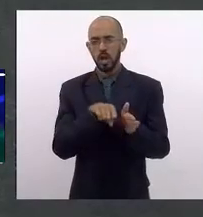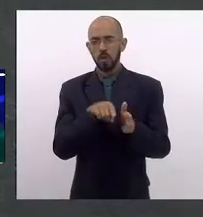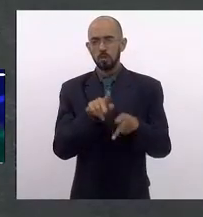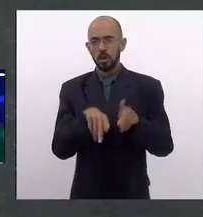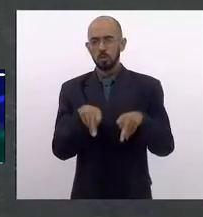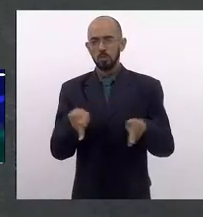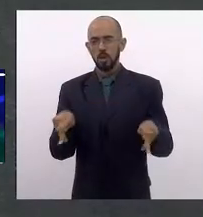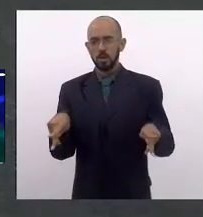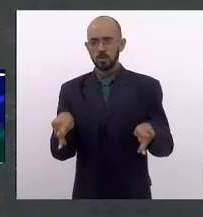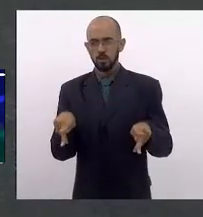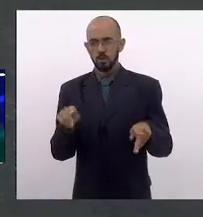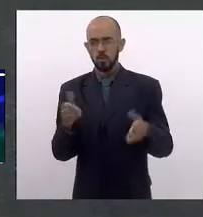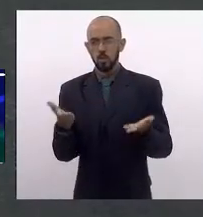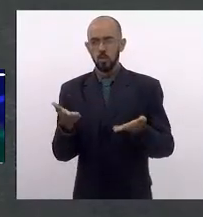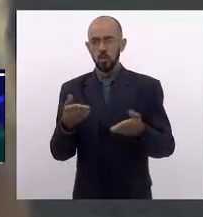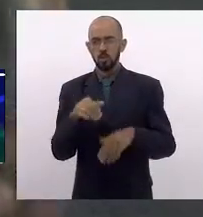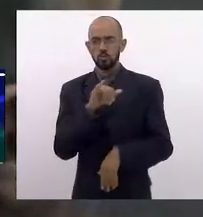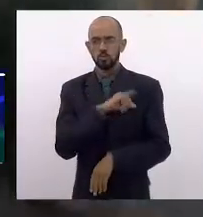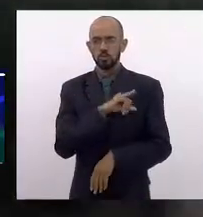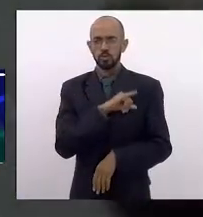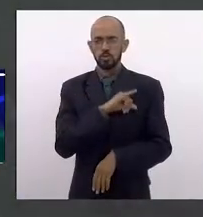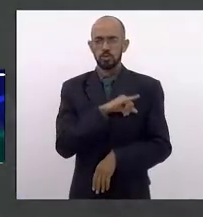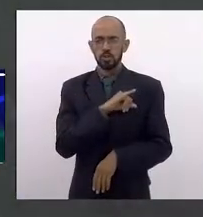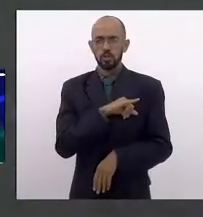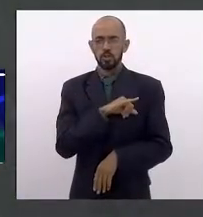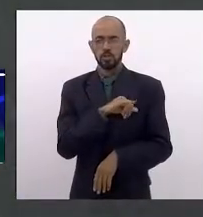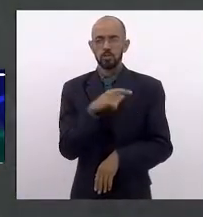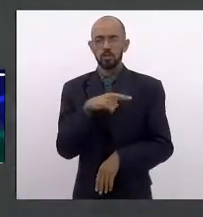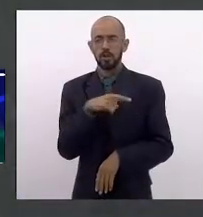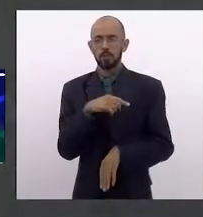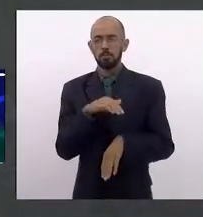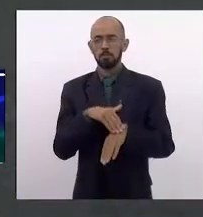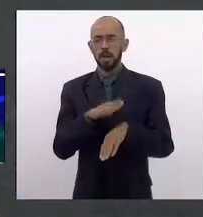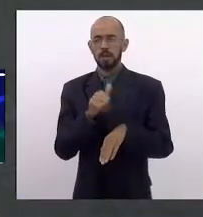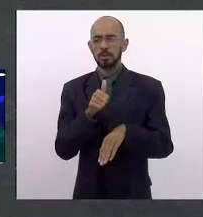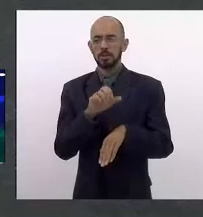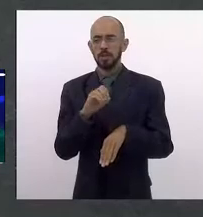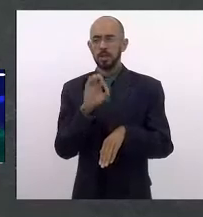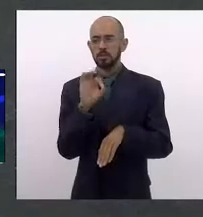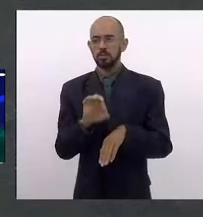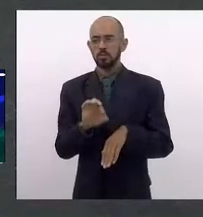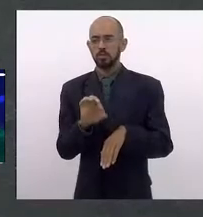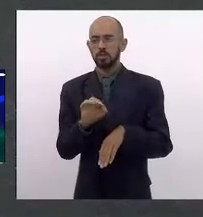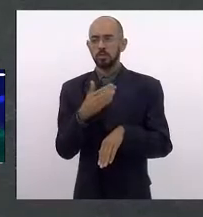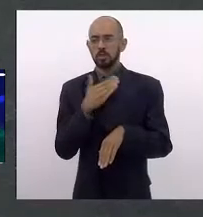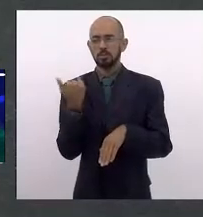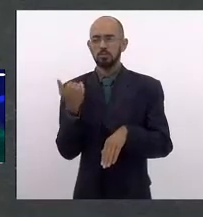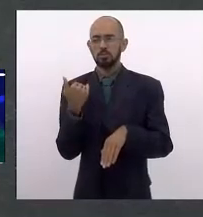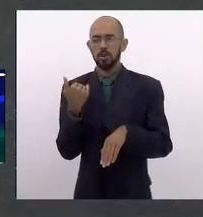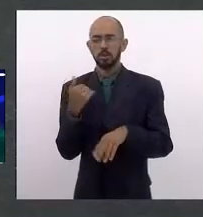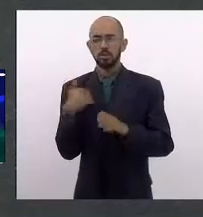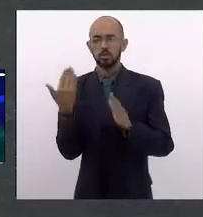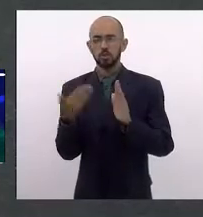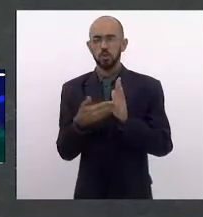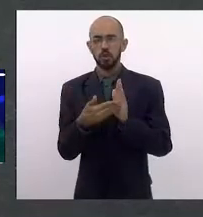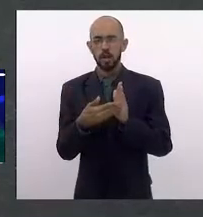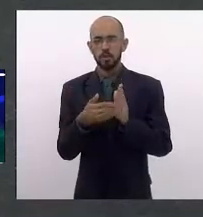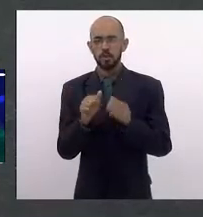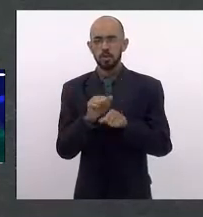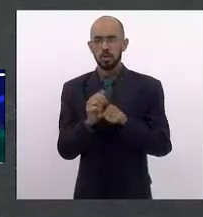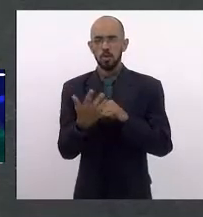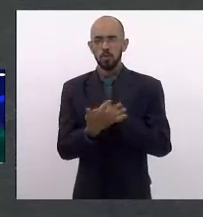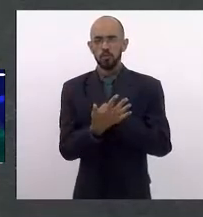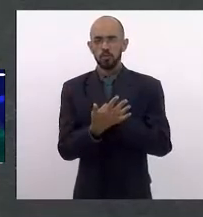população hoje o Rio de Janeiro corresponde a mais de 10 por cento das mortes totais da